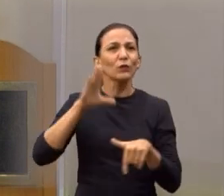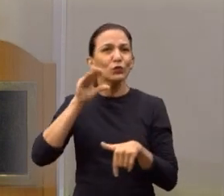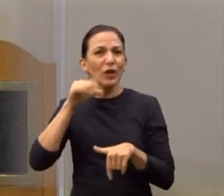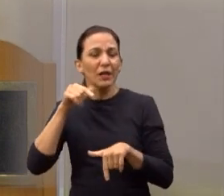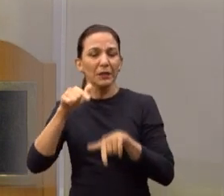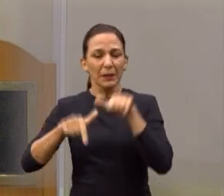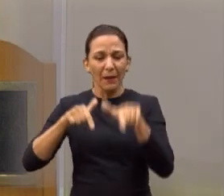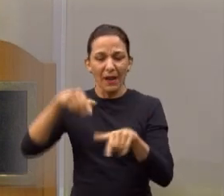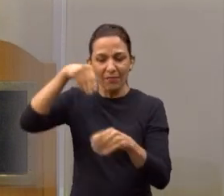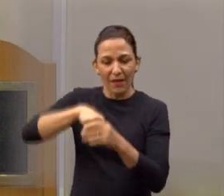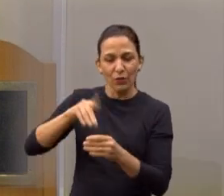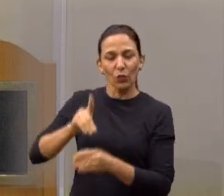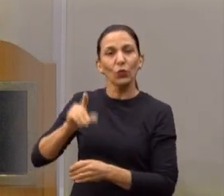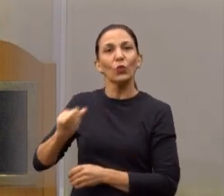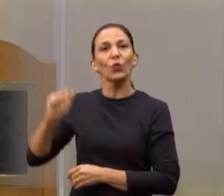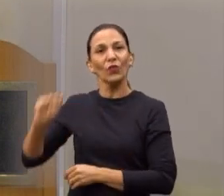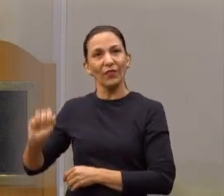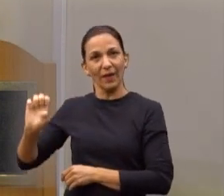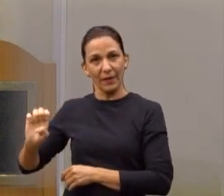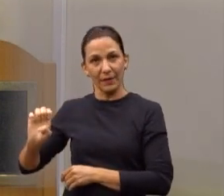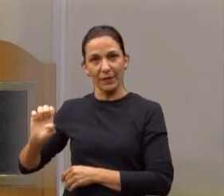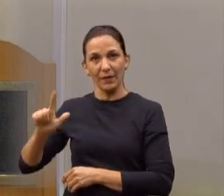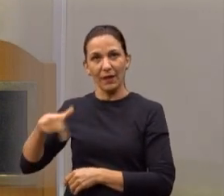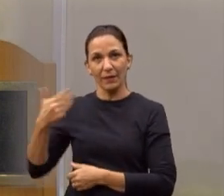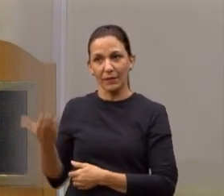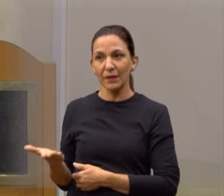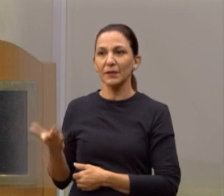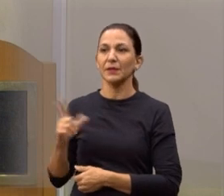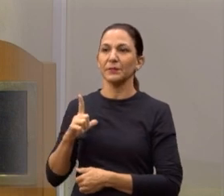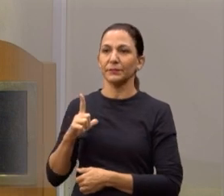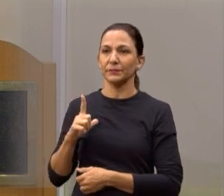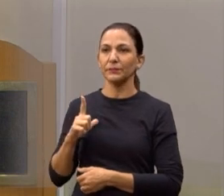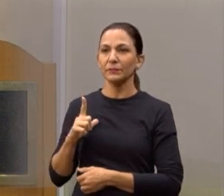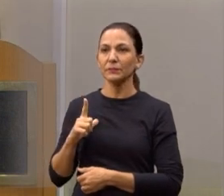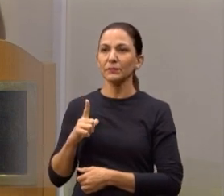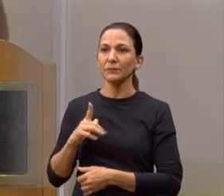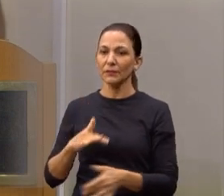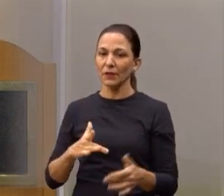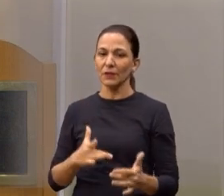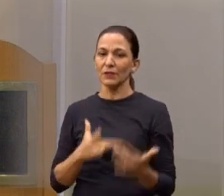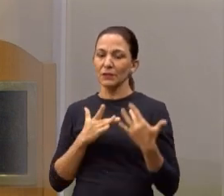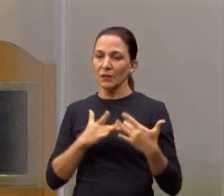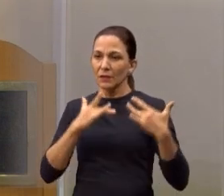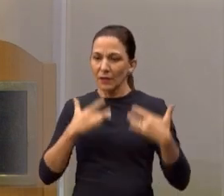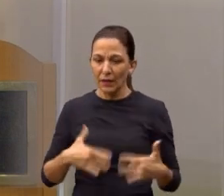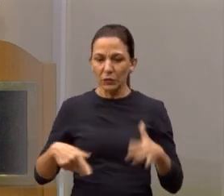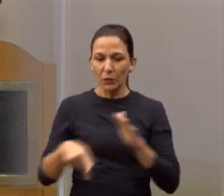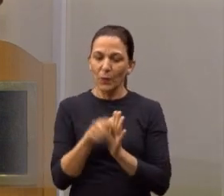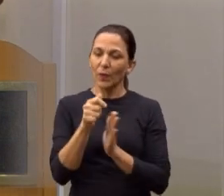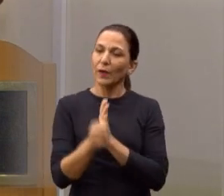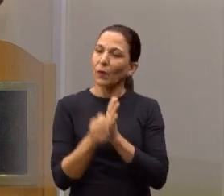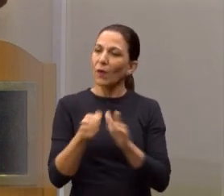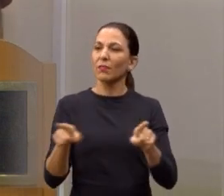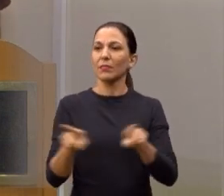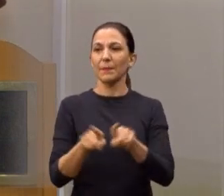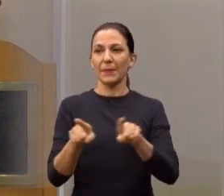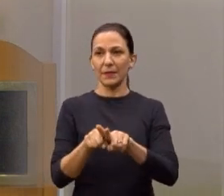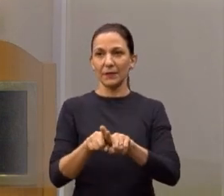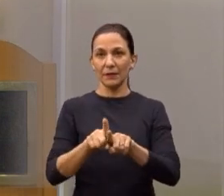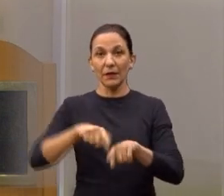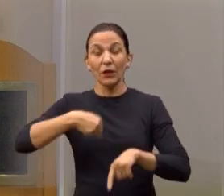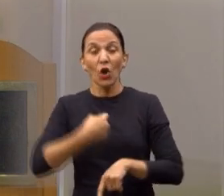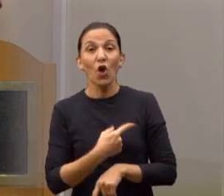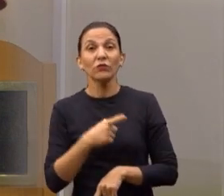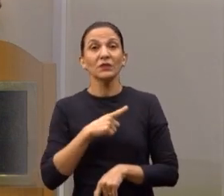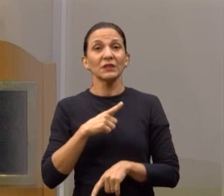dae aos trabalhadores do e minha solidariedade a cidade de Araraquara porque a gente